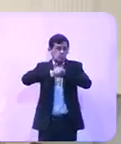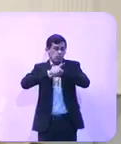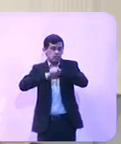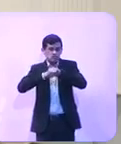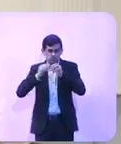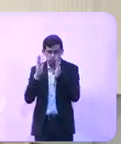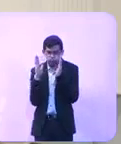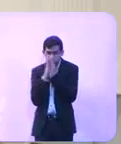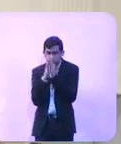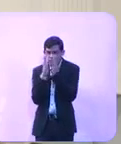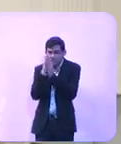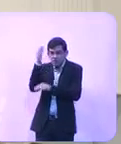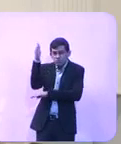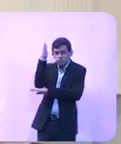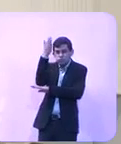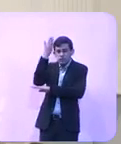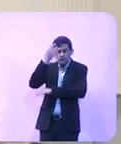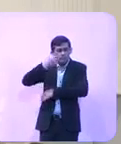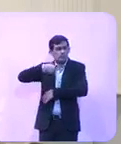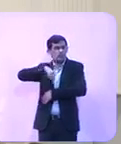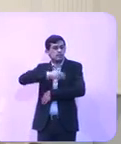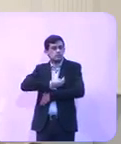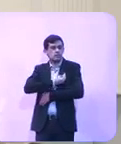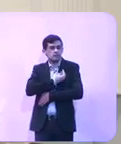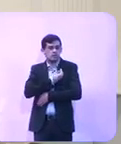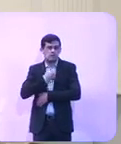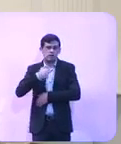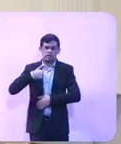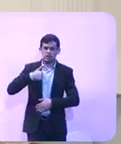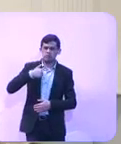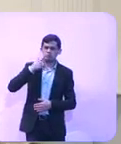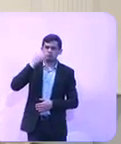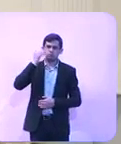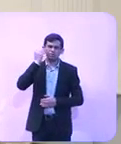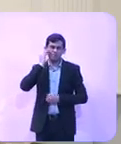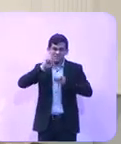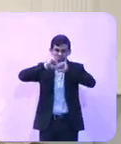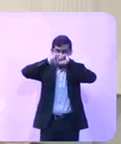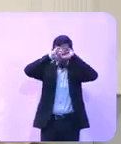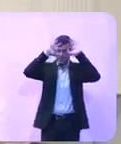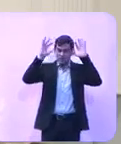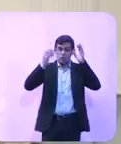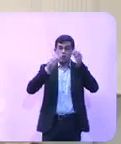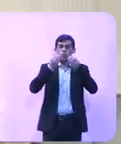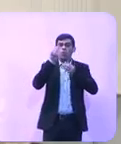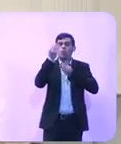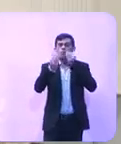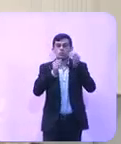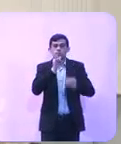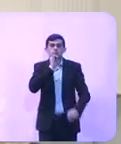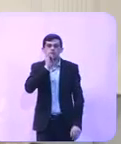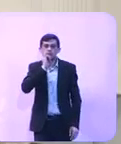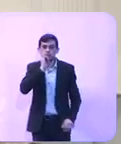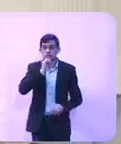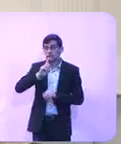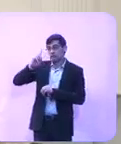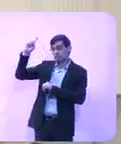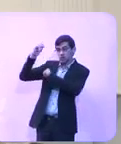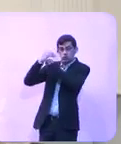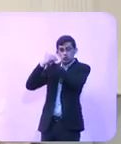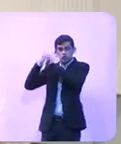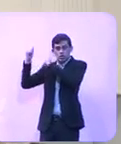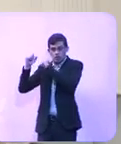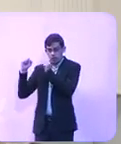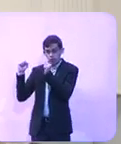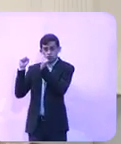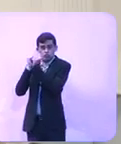nossas vidas? Eu não entendo muito bem essa parte do cooperar com Deus, por que Deus age dessa ou daquela